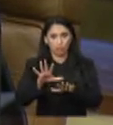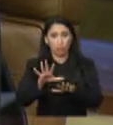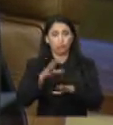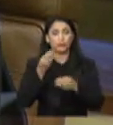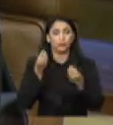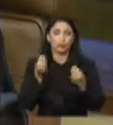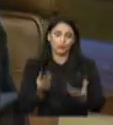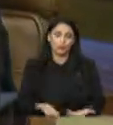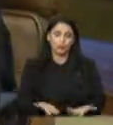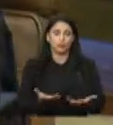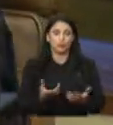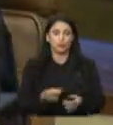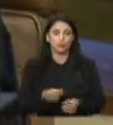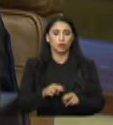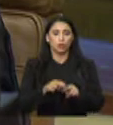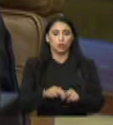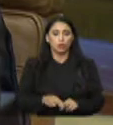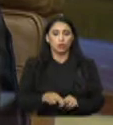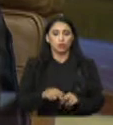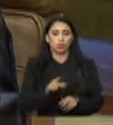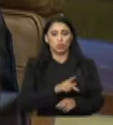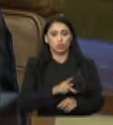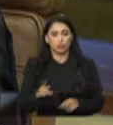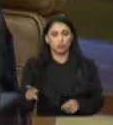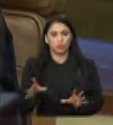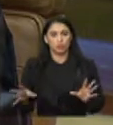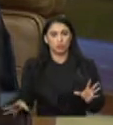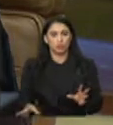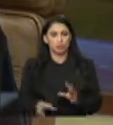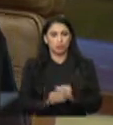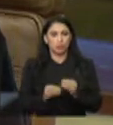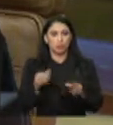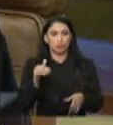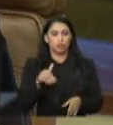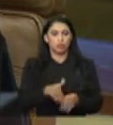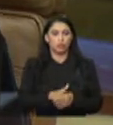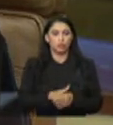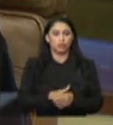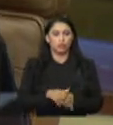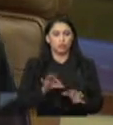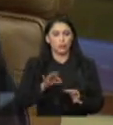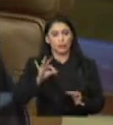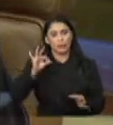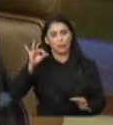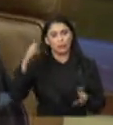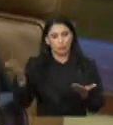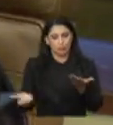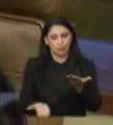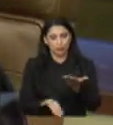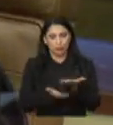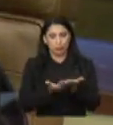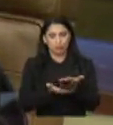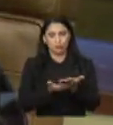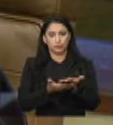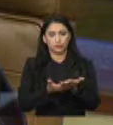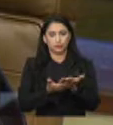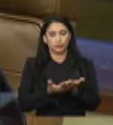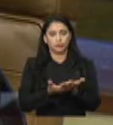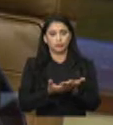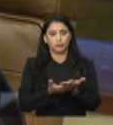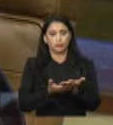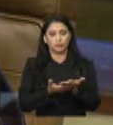portanto por isso é o presidente nesta breve síntese do voto mais alongado vou juntar ao